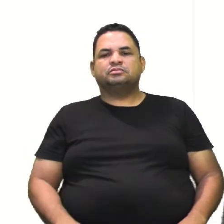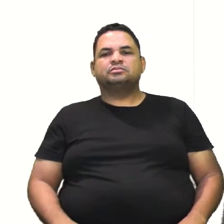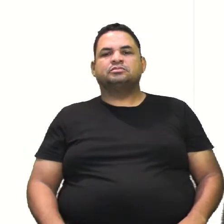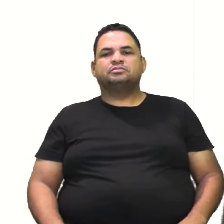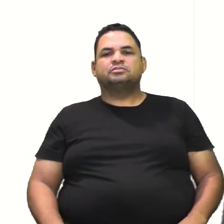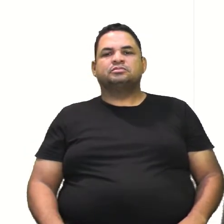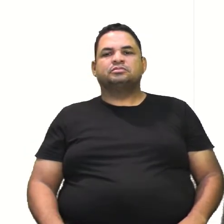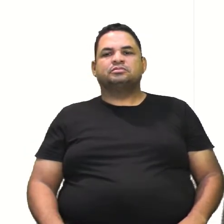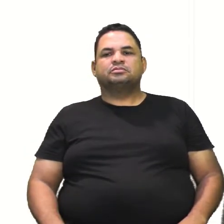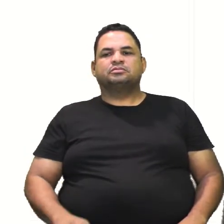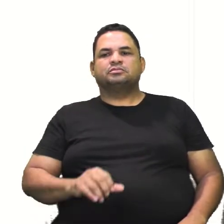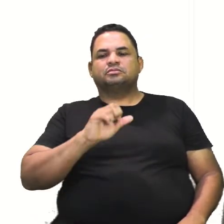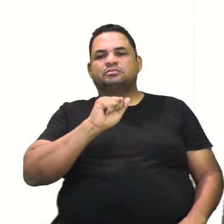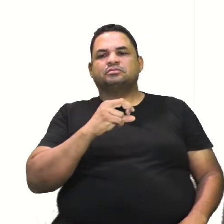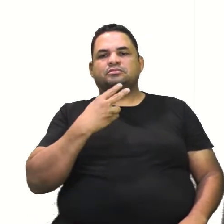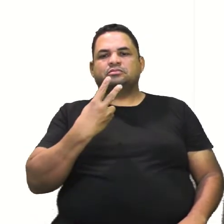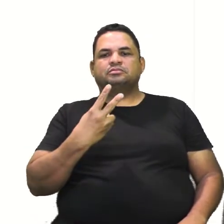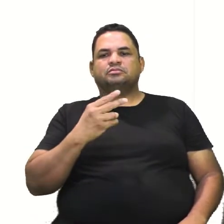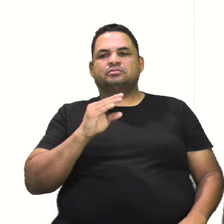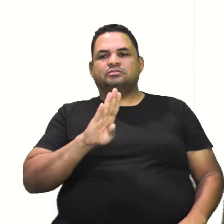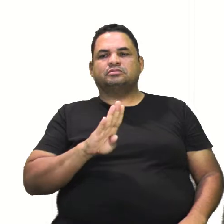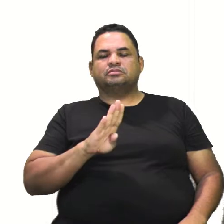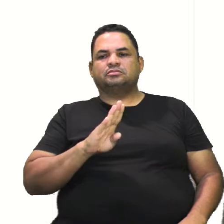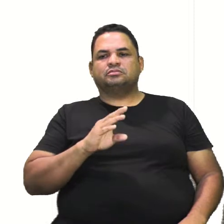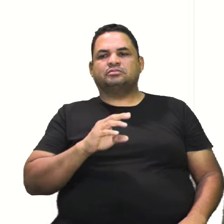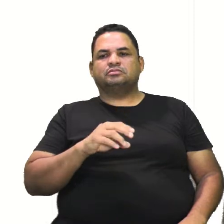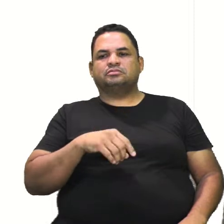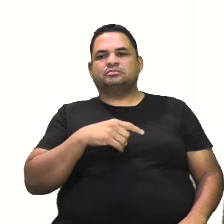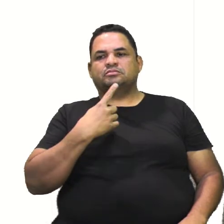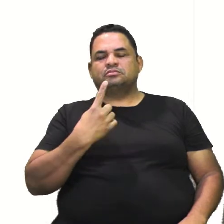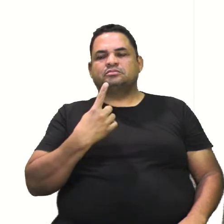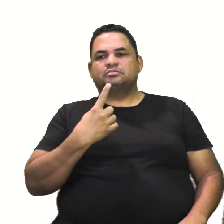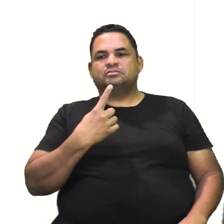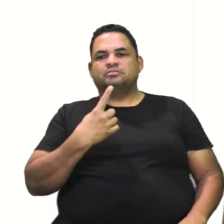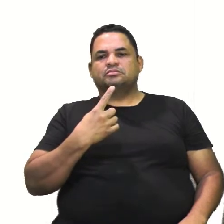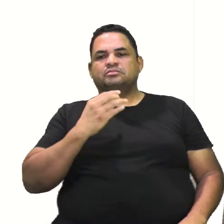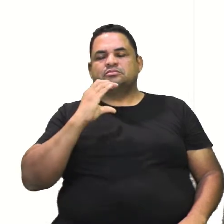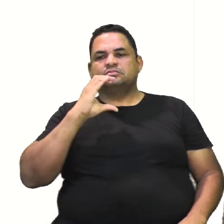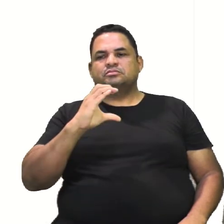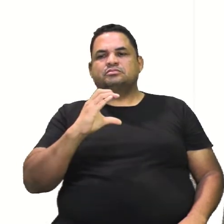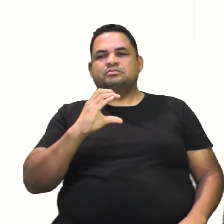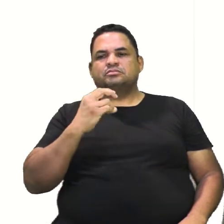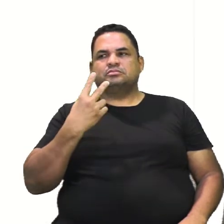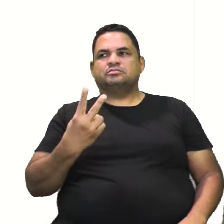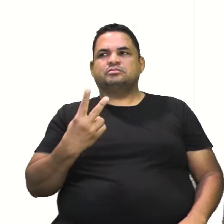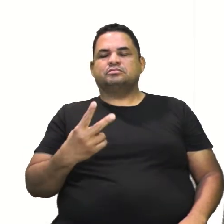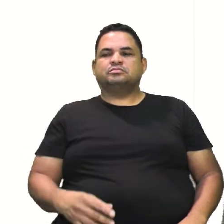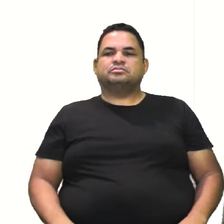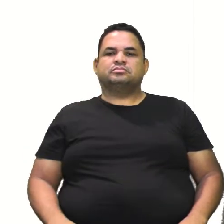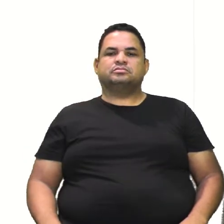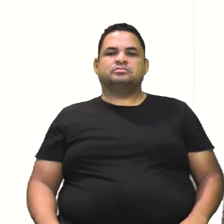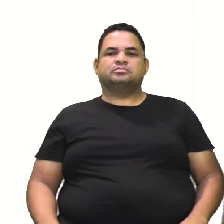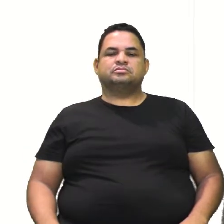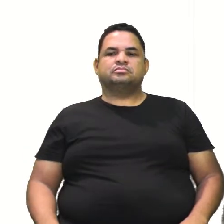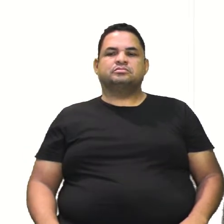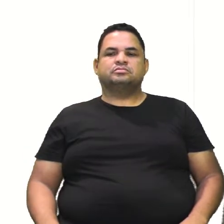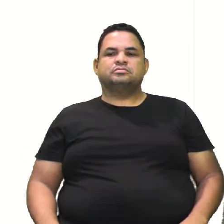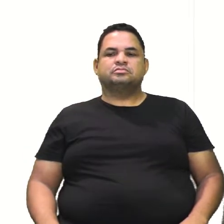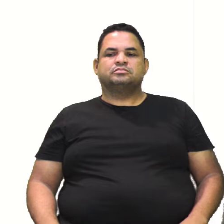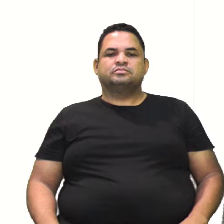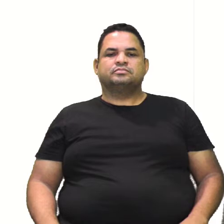nossa reta. O A é 2, o B é 1 e o C é 2. É 2,